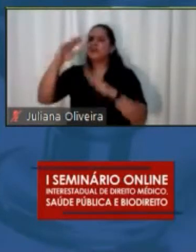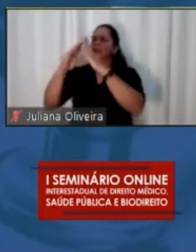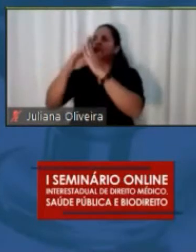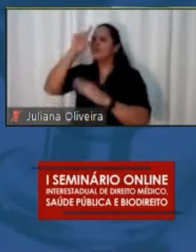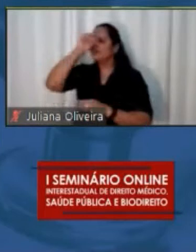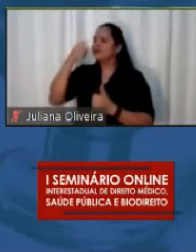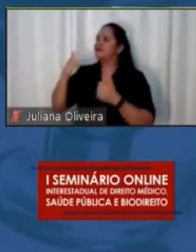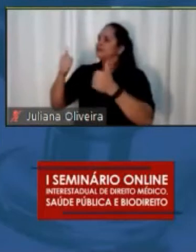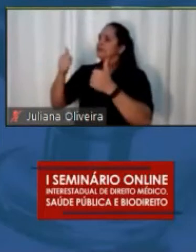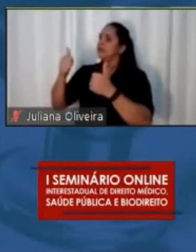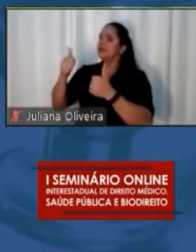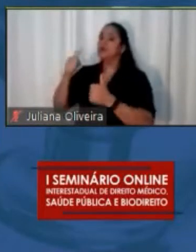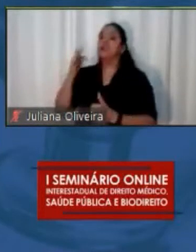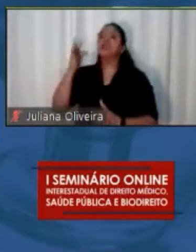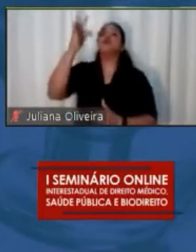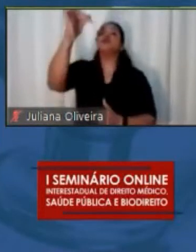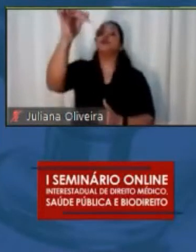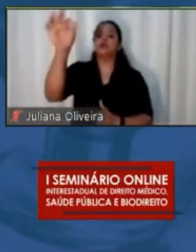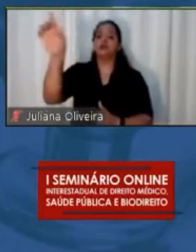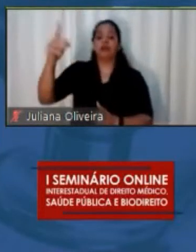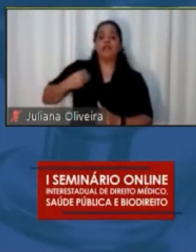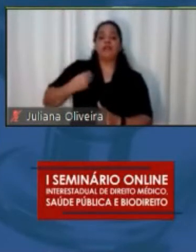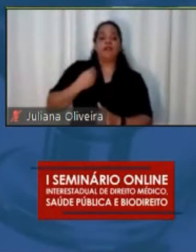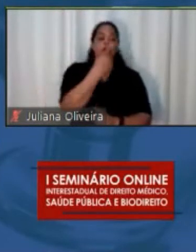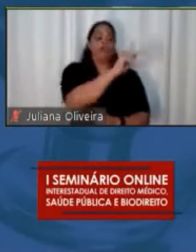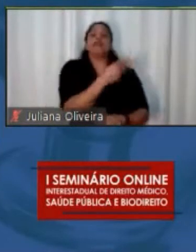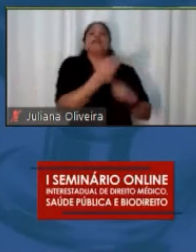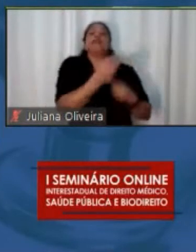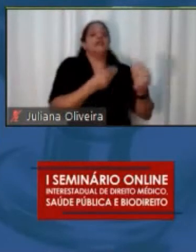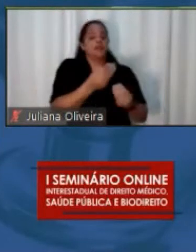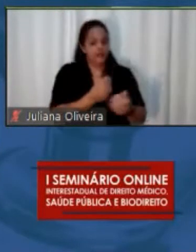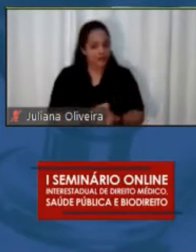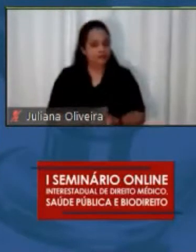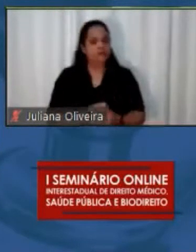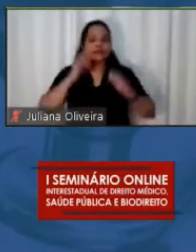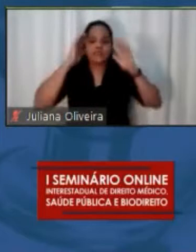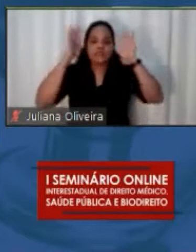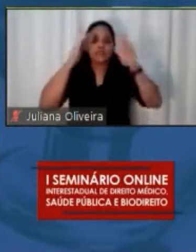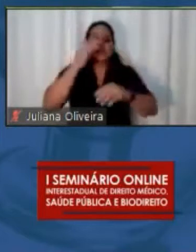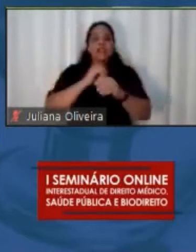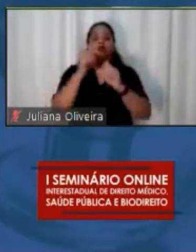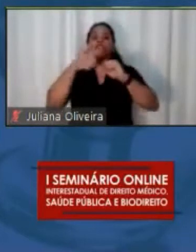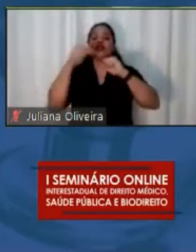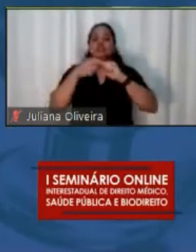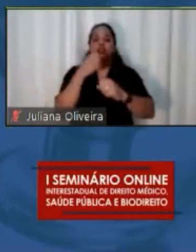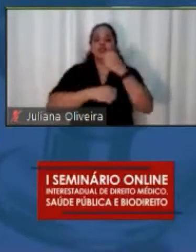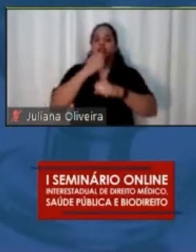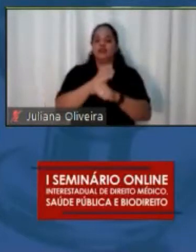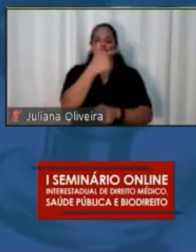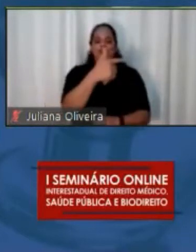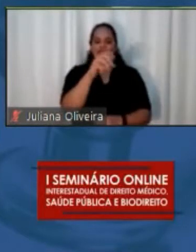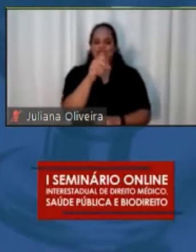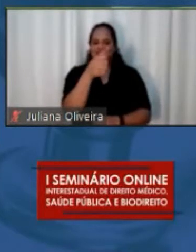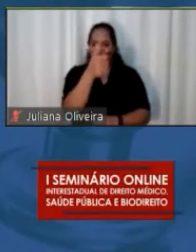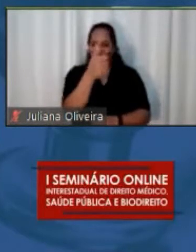futuro? Esse é um trabalho científico muito interessante, publicado em 2012, no Jornal Europeu de Cirurgia